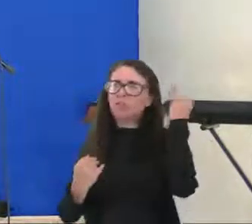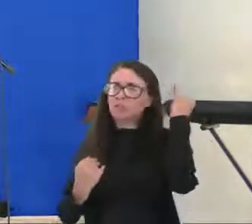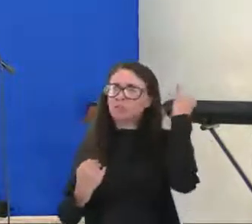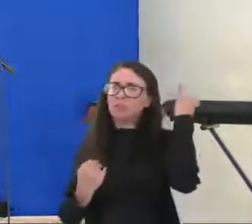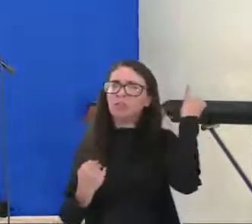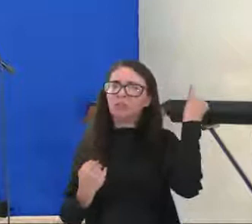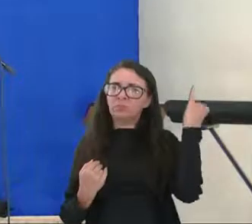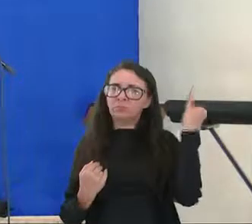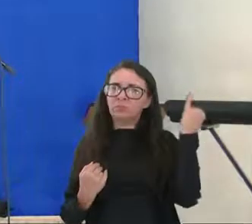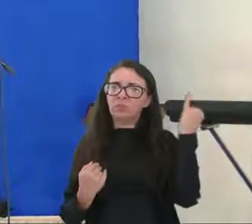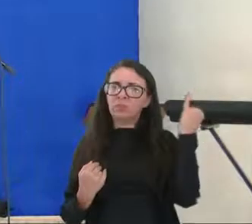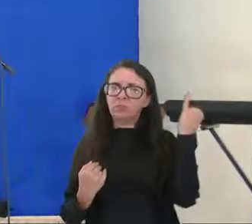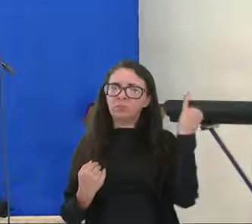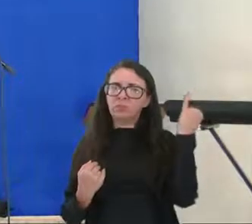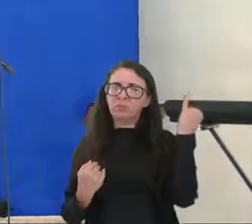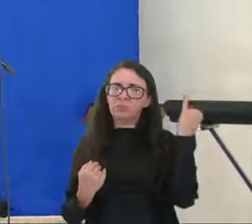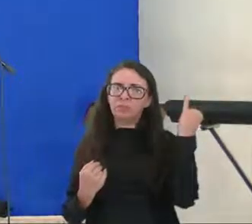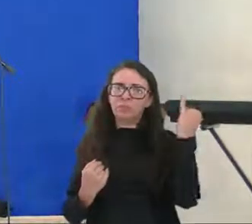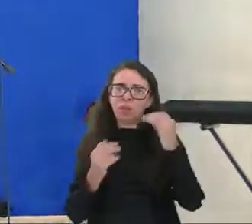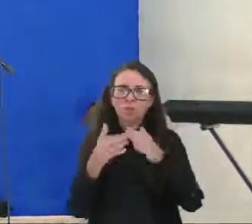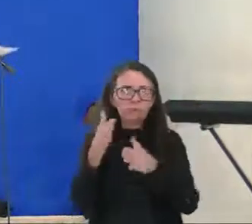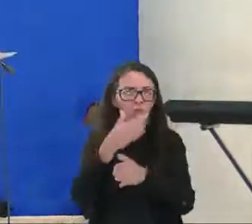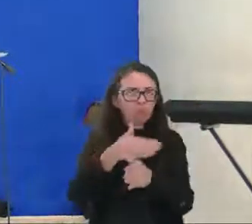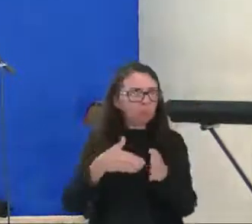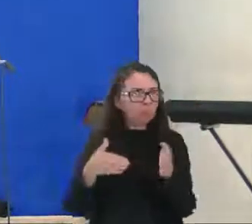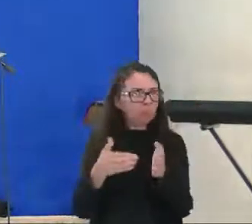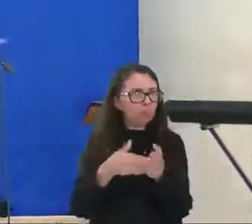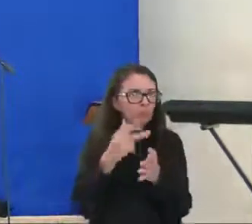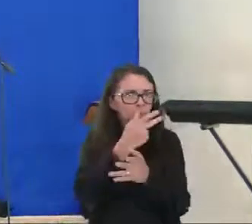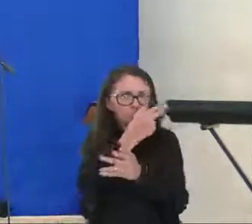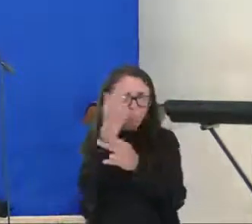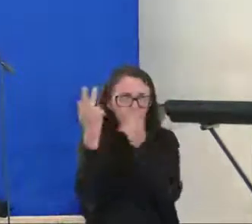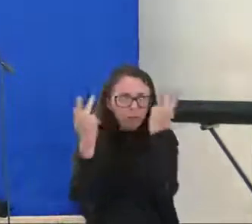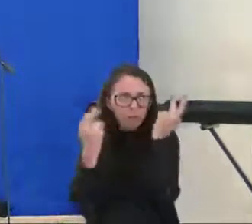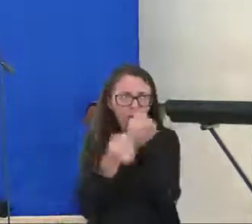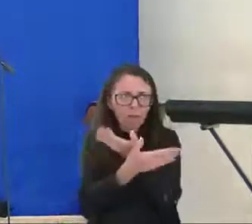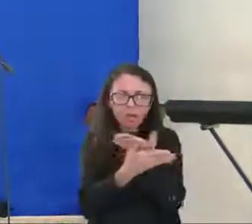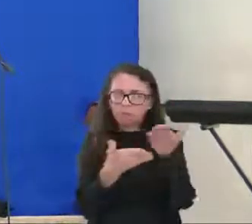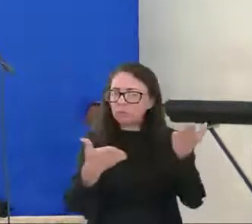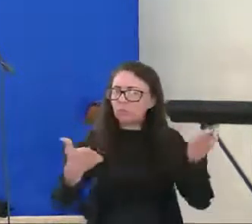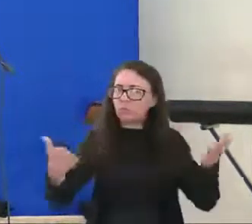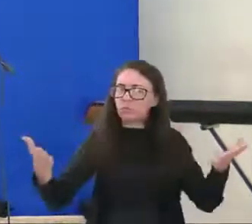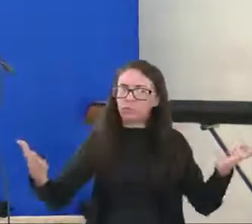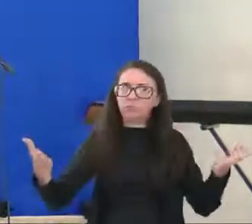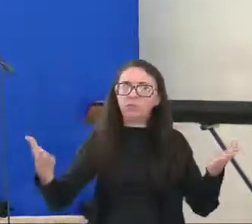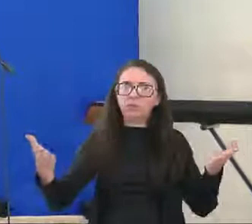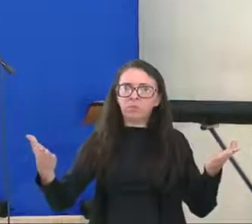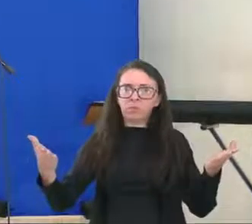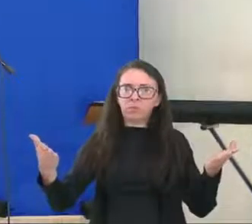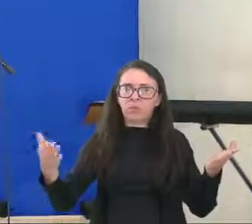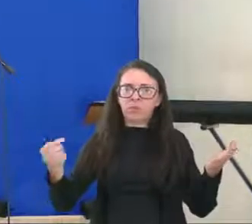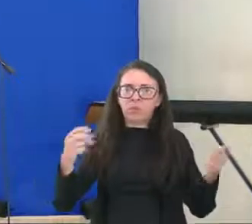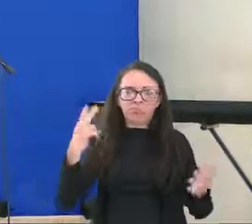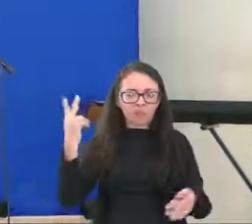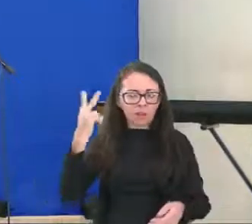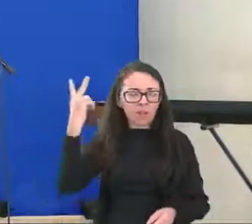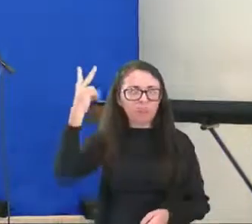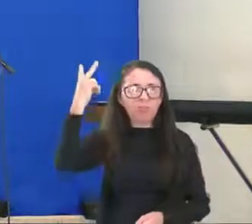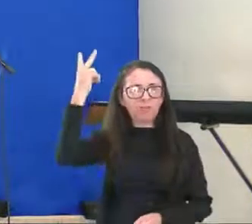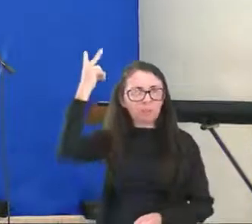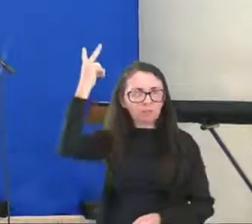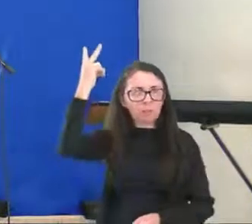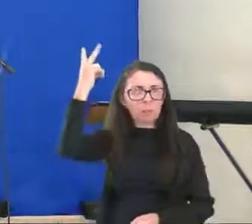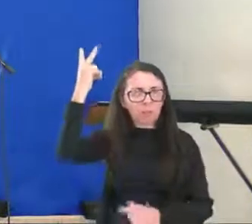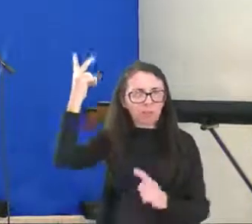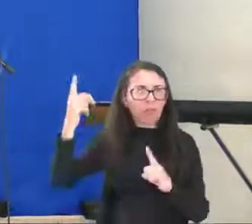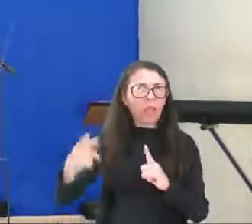Aonde que às vezes a gente está? Falando com uma igreja agora aqui local e também espalhando para a universal. O que a gente já vê,